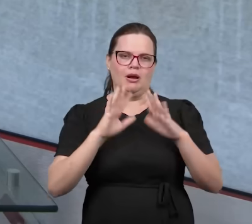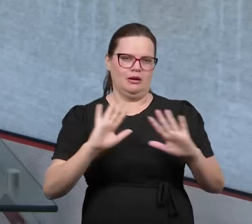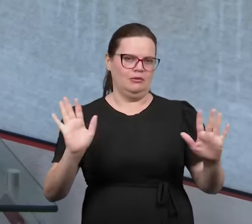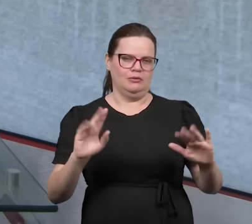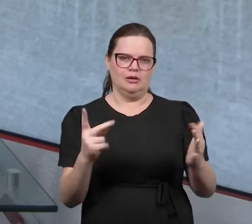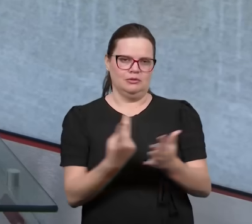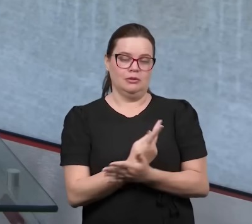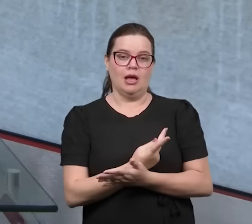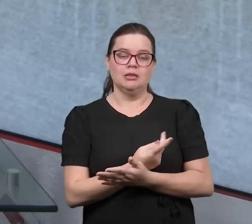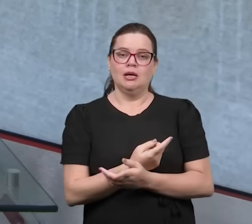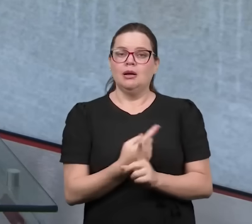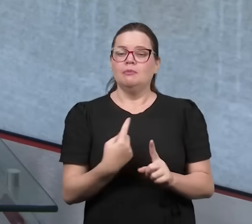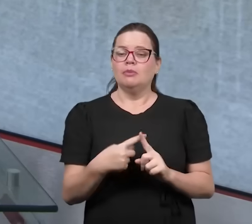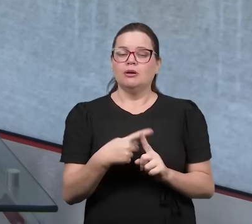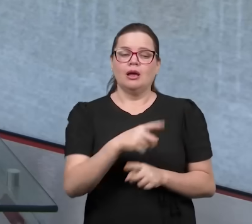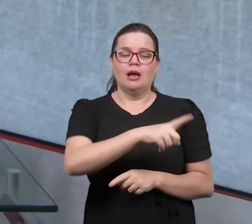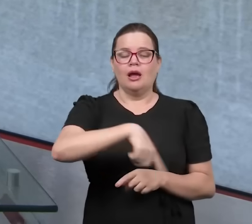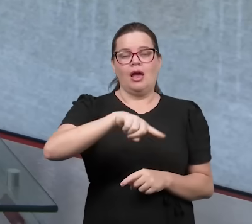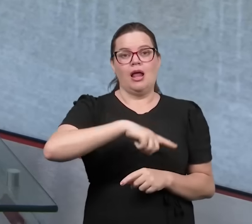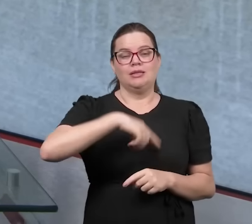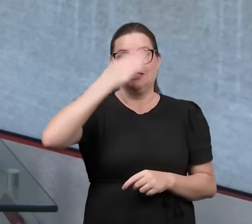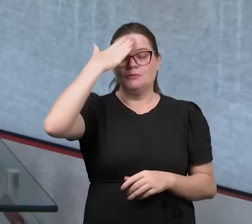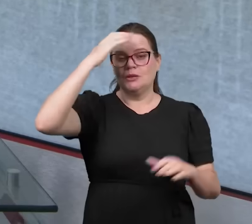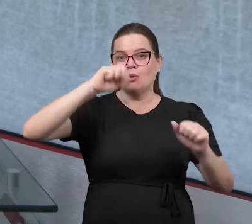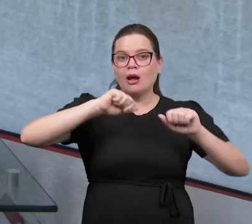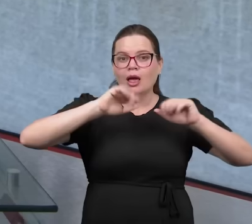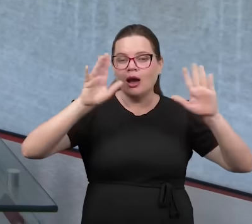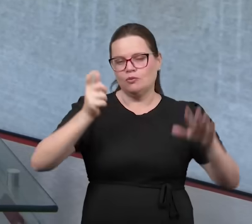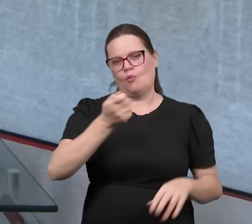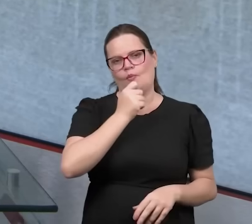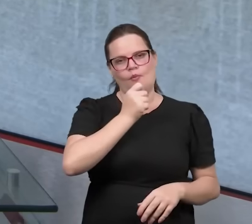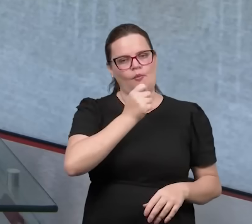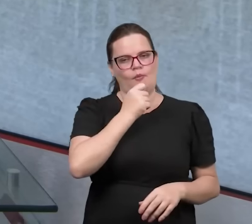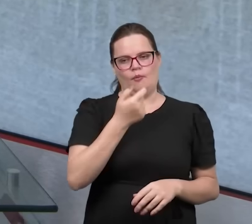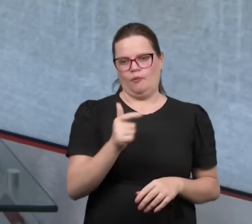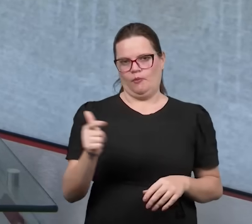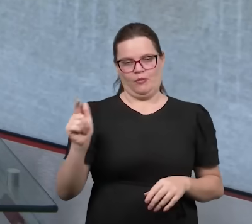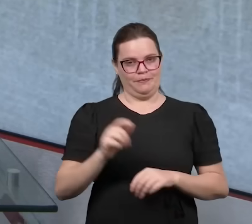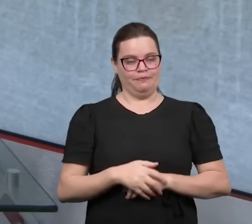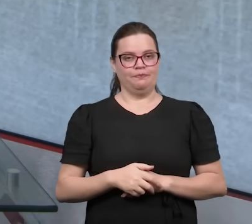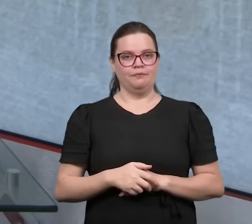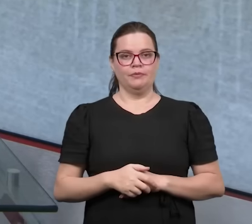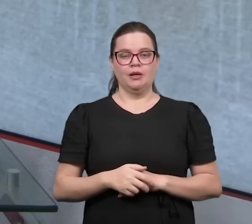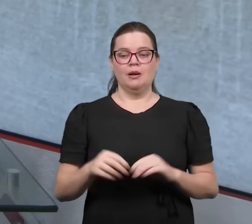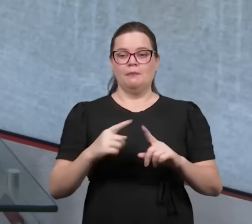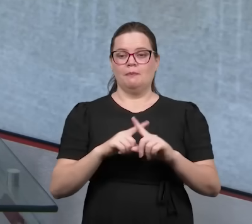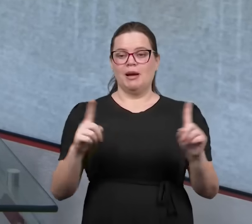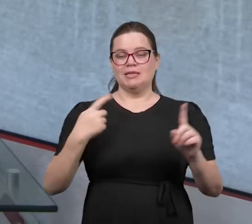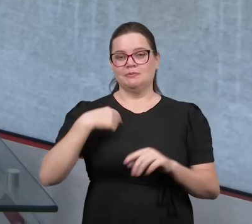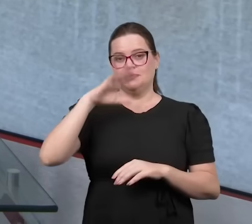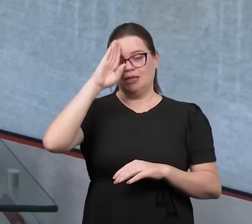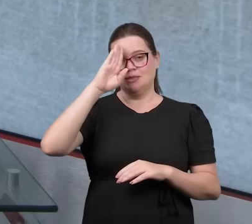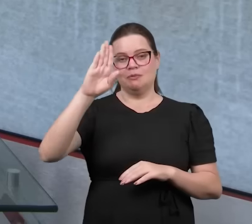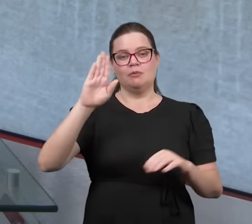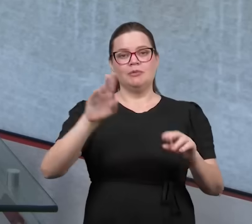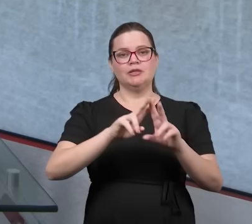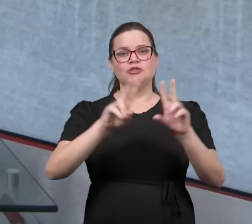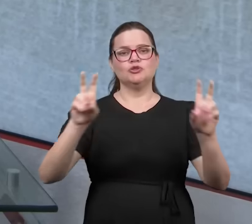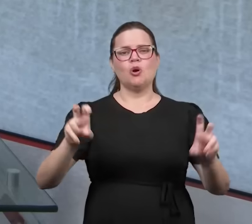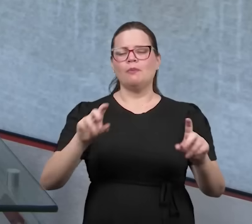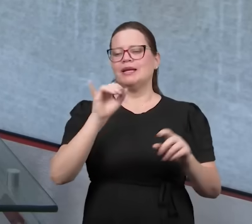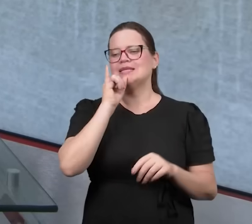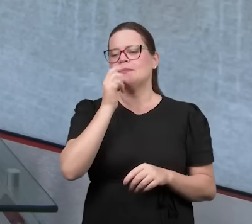porque talvez falte um bom esclarecimento sobre o assunto, especialmente quanto à abordagem que se